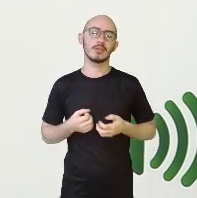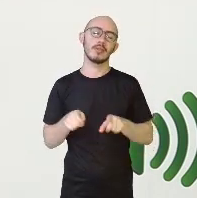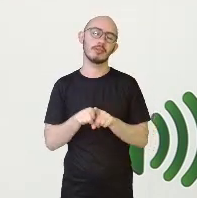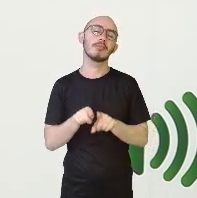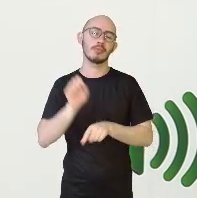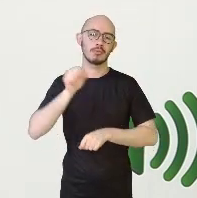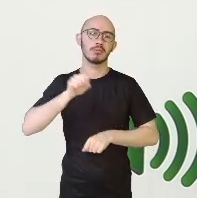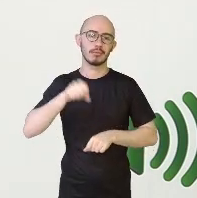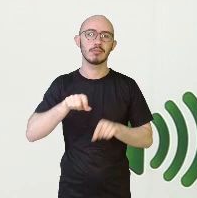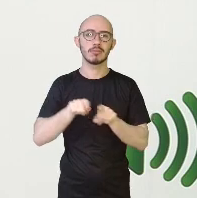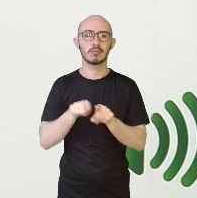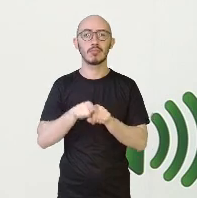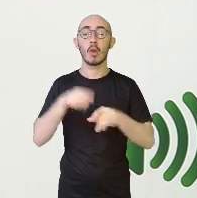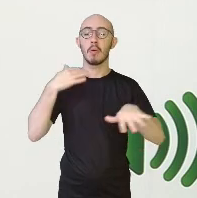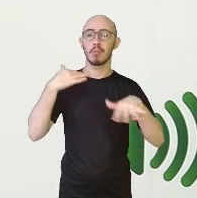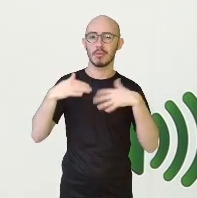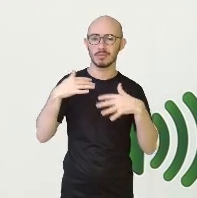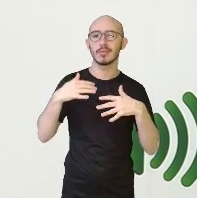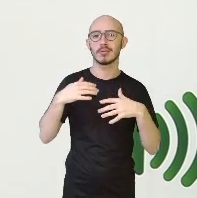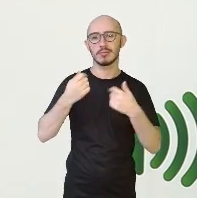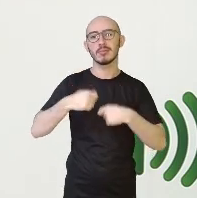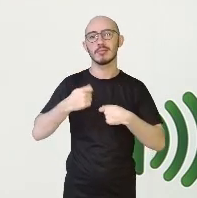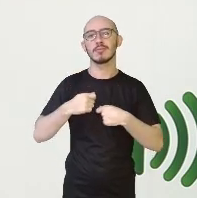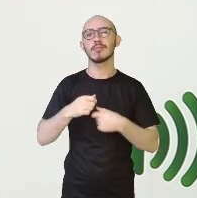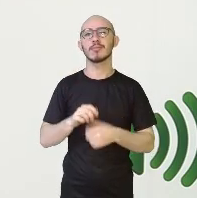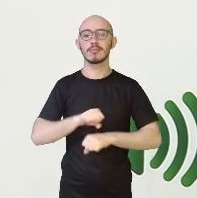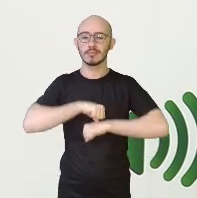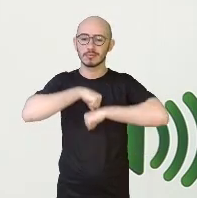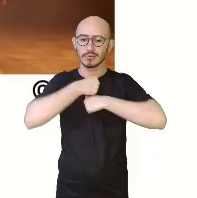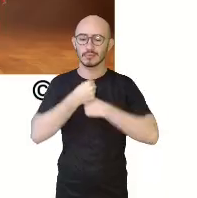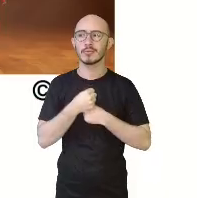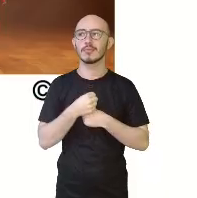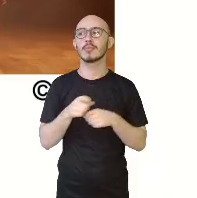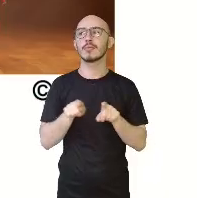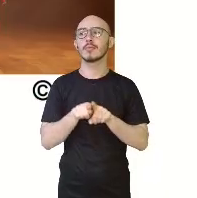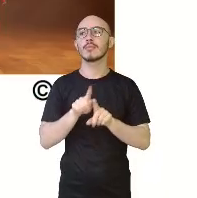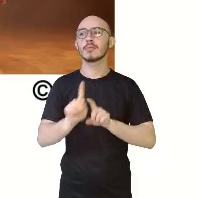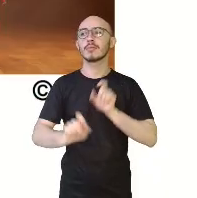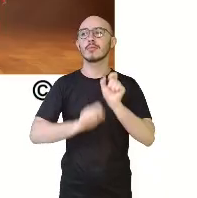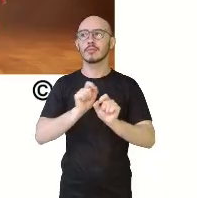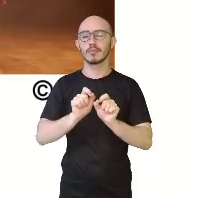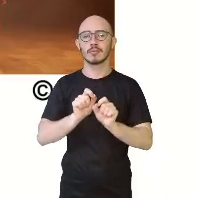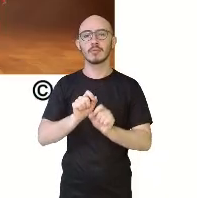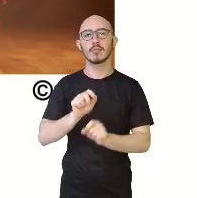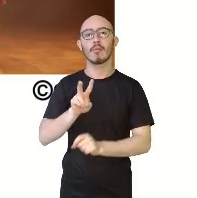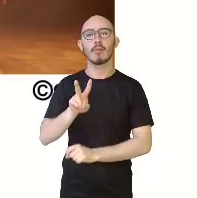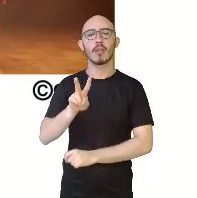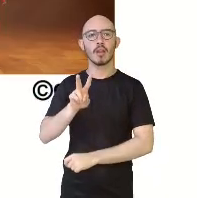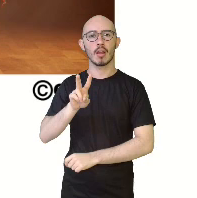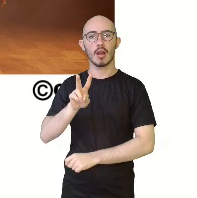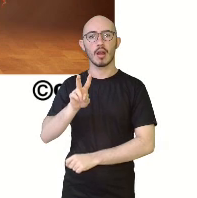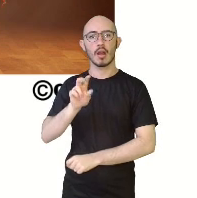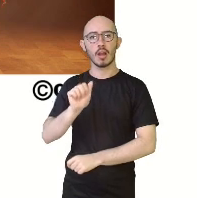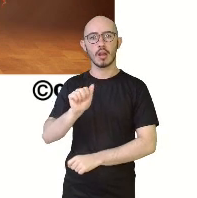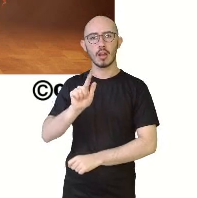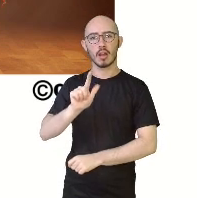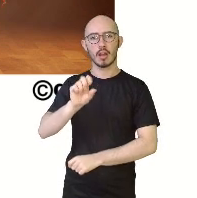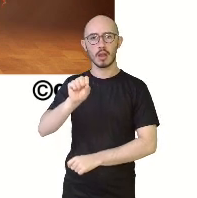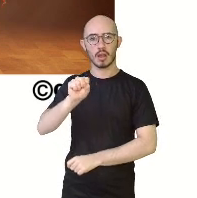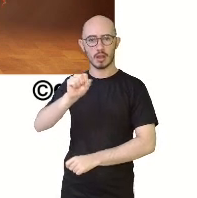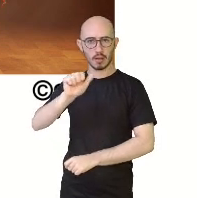o equilíbrio, o movimento. E a valsa? O frevo ele é muito